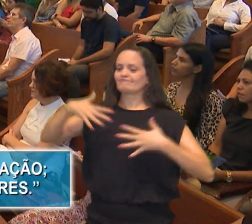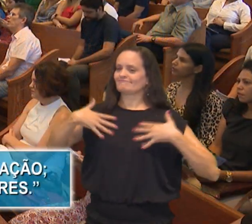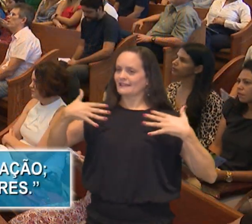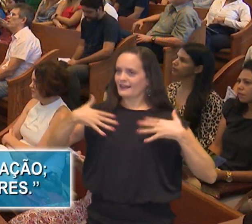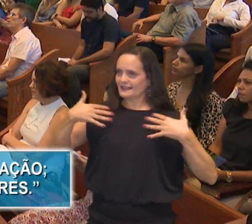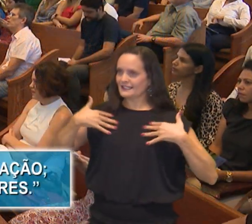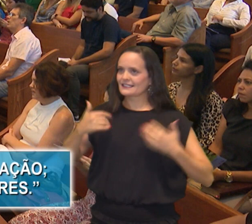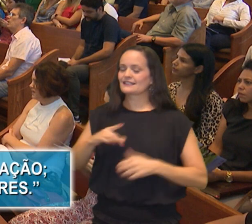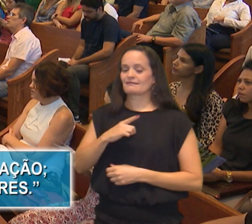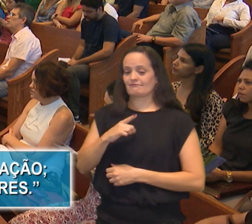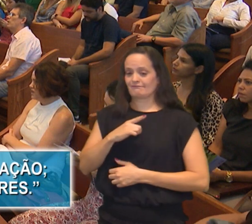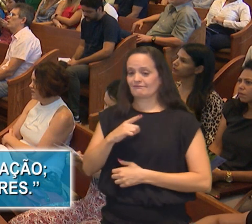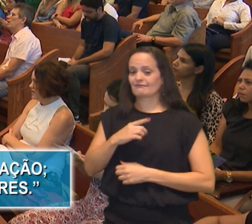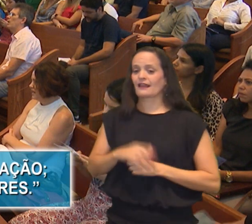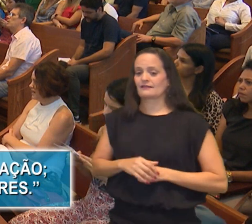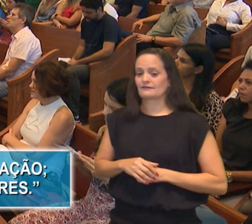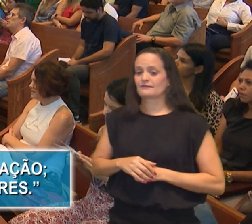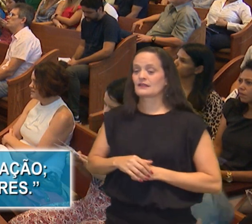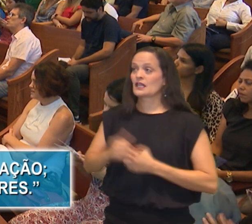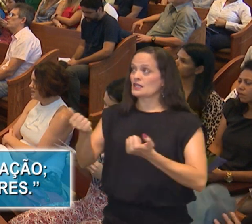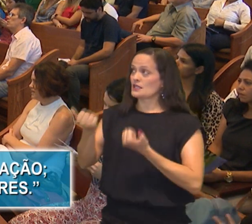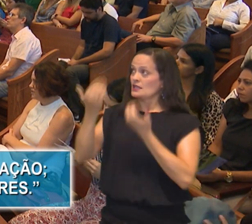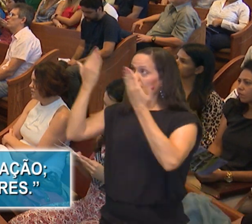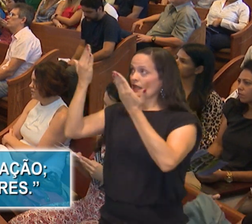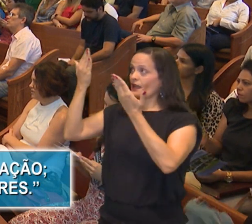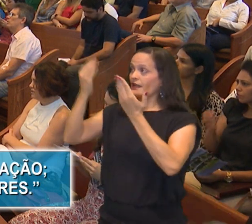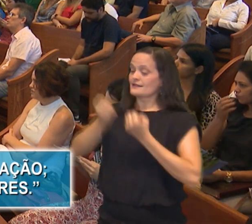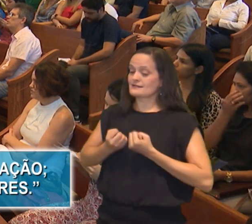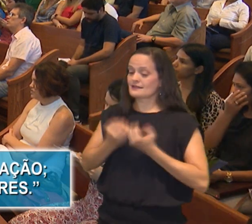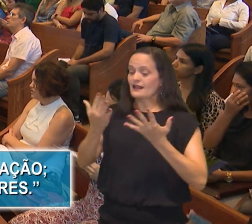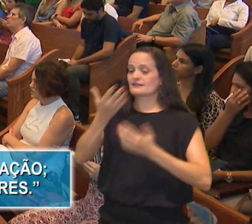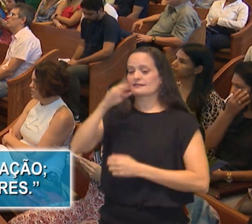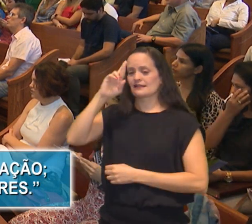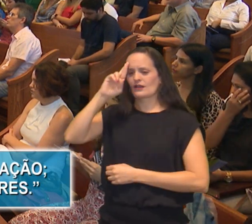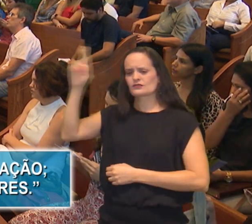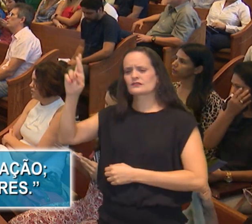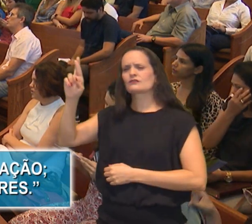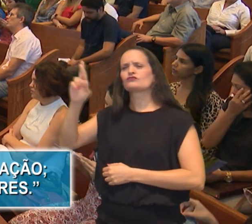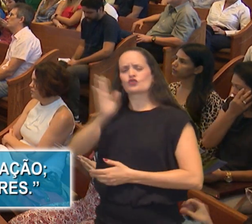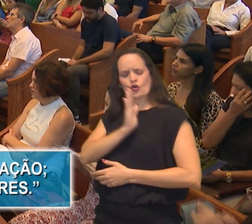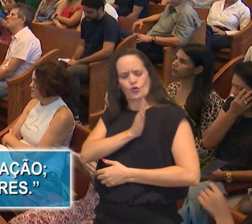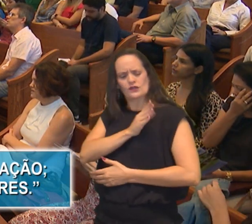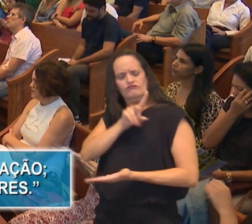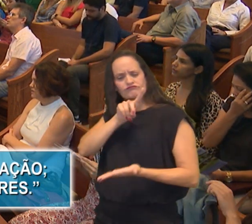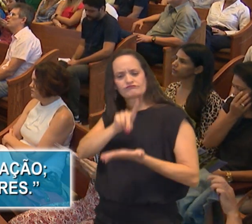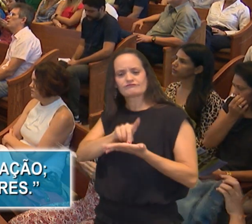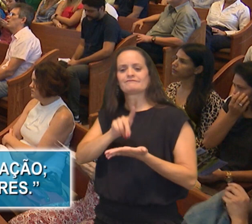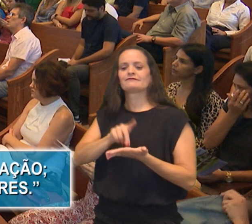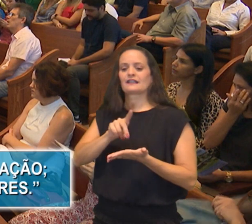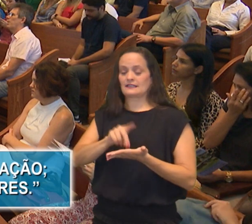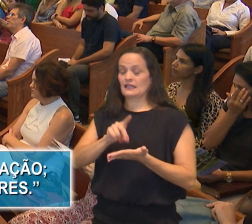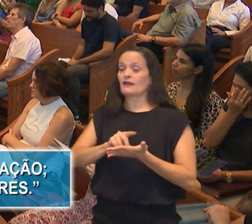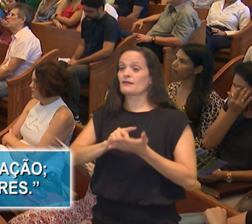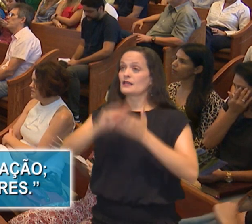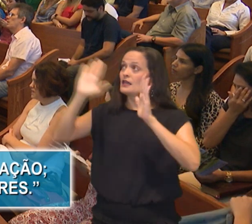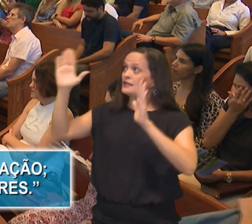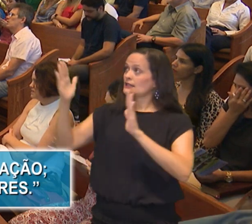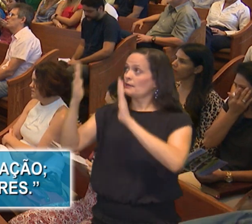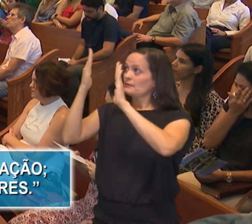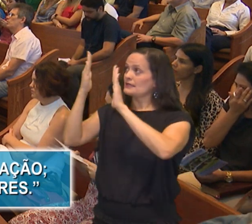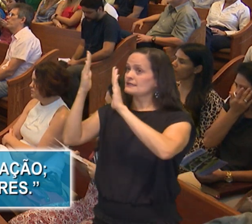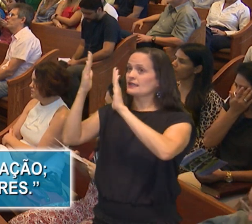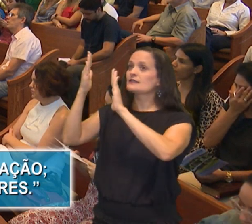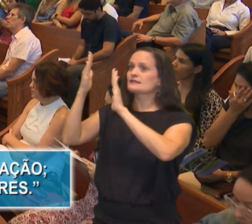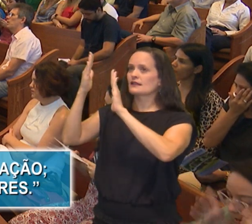alegria. Render-te-ei graças, Senhor, de todo o meu coração, na